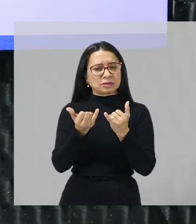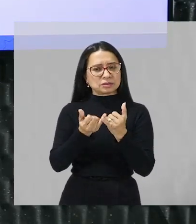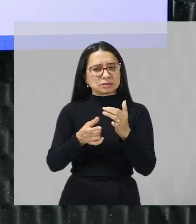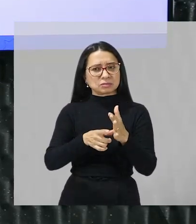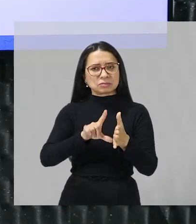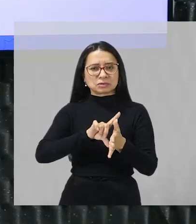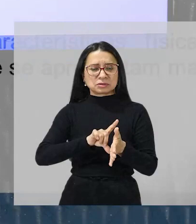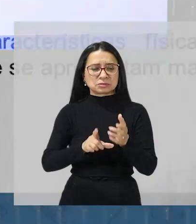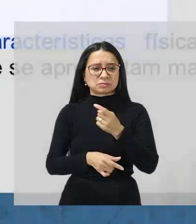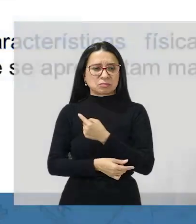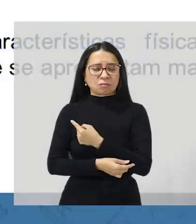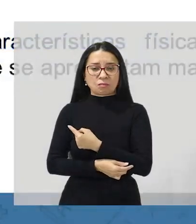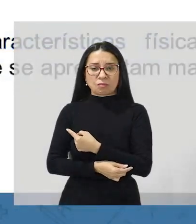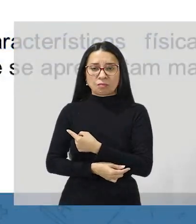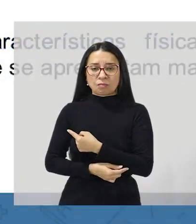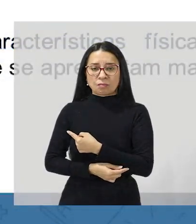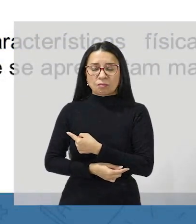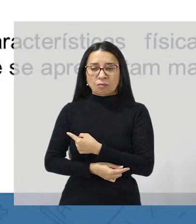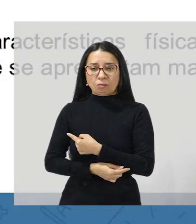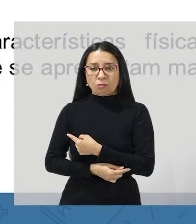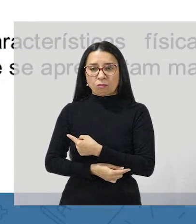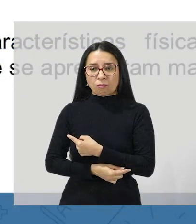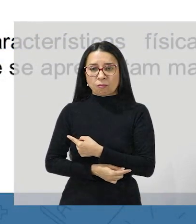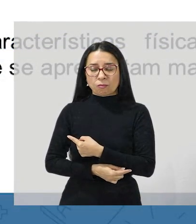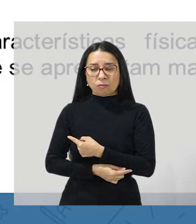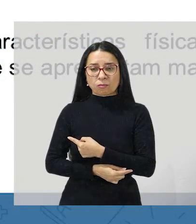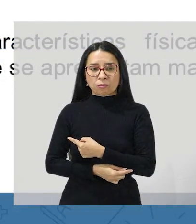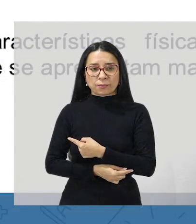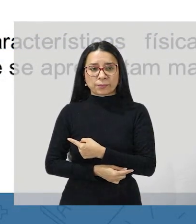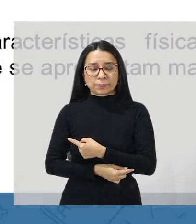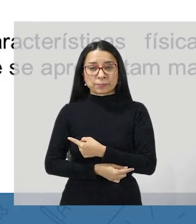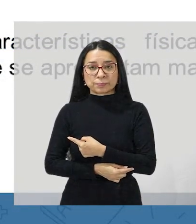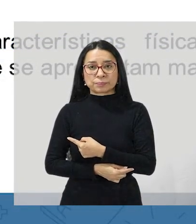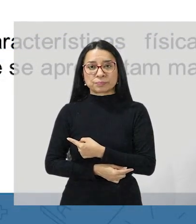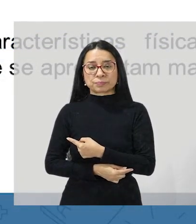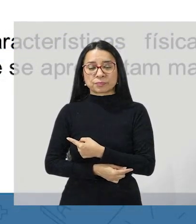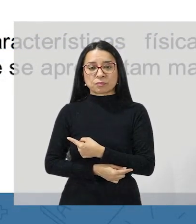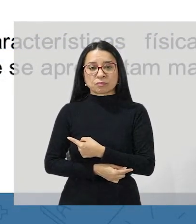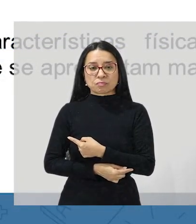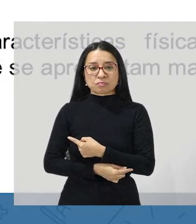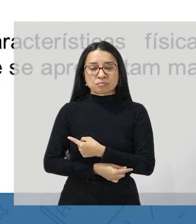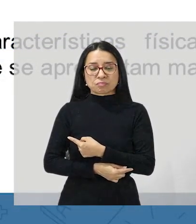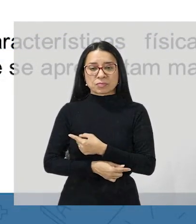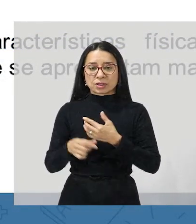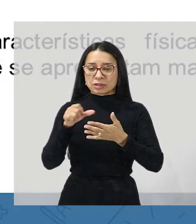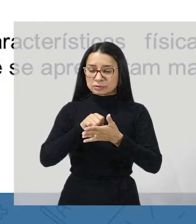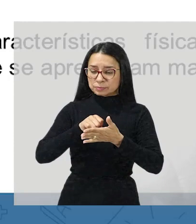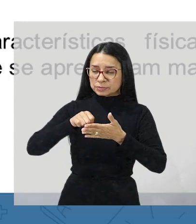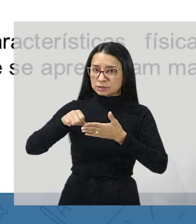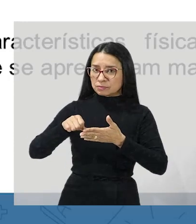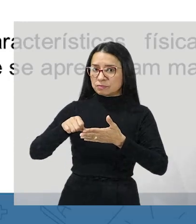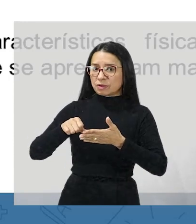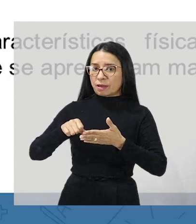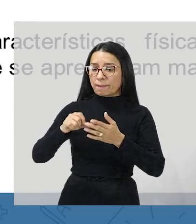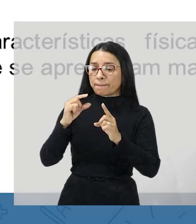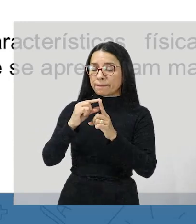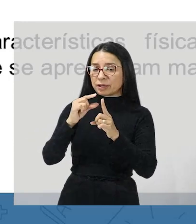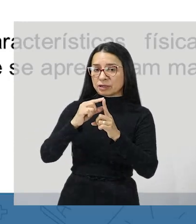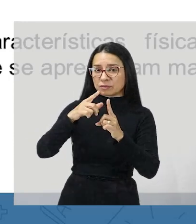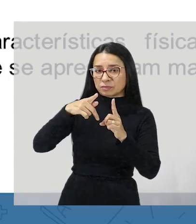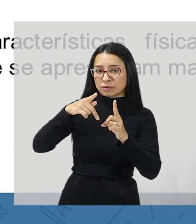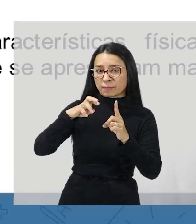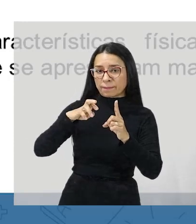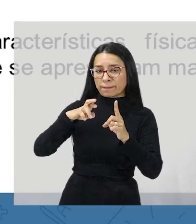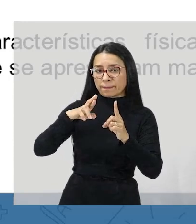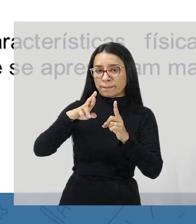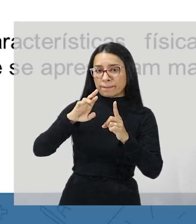né? Quanto aos preconceitos exteriorizados na charge. Aí você vai grifar preconceitos. Esse é